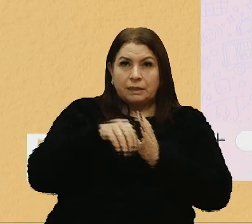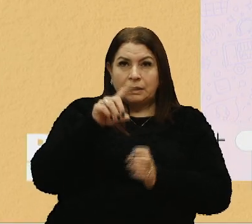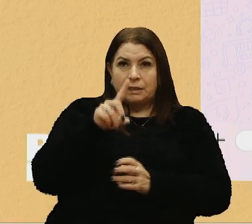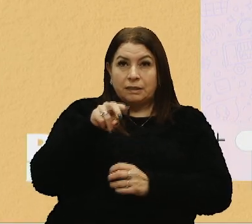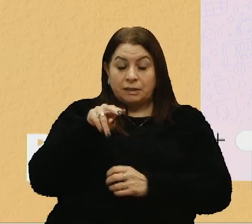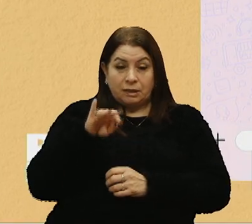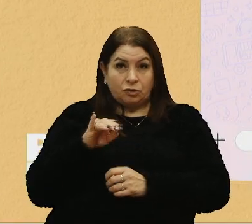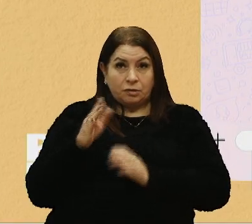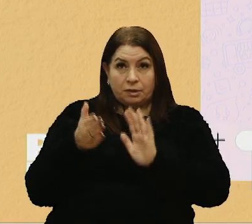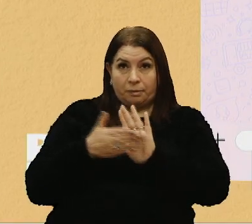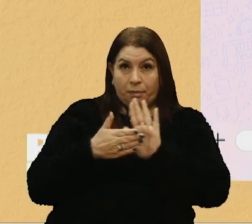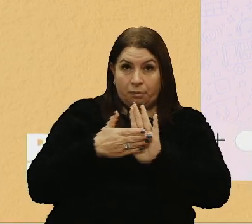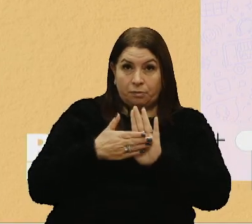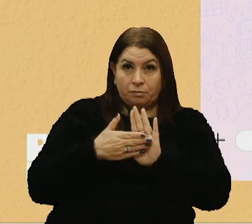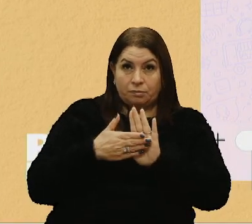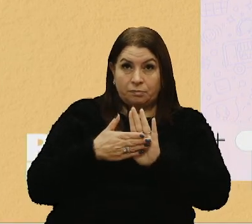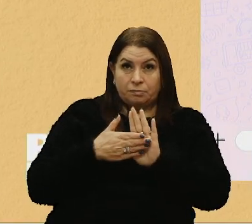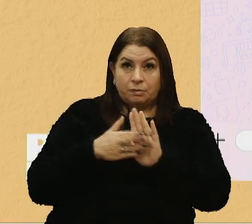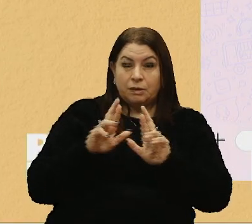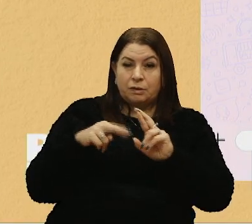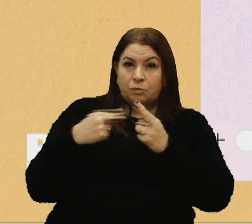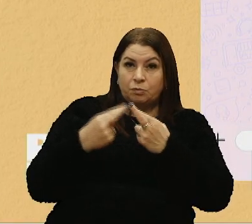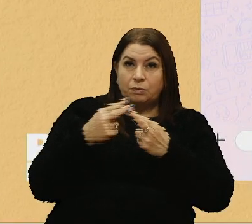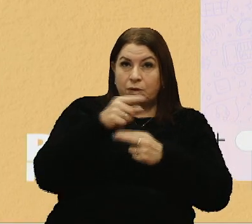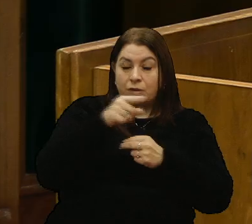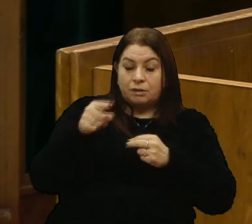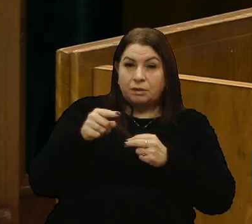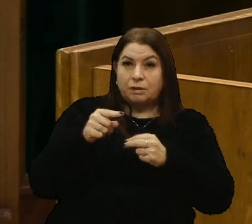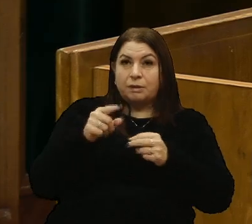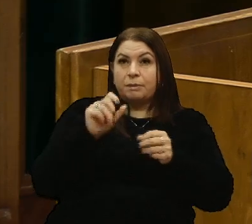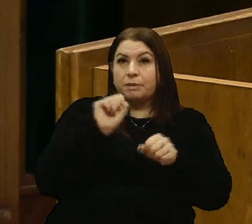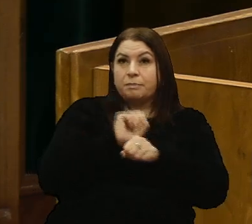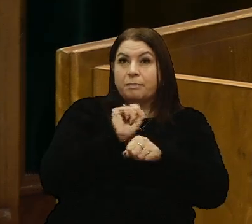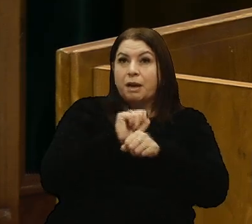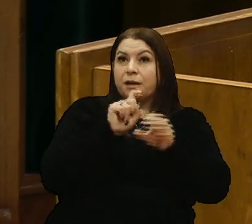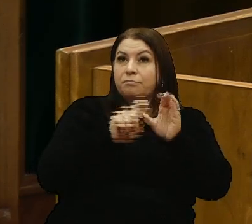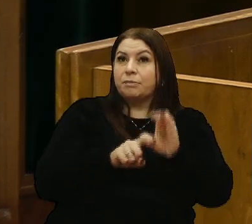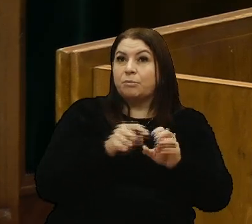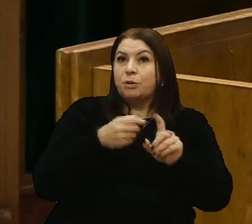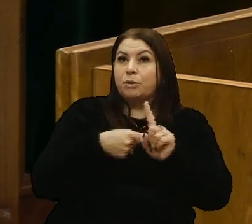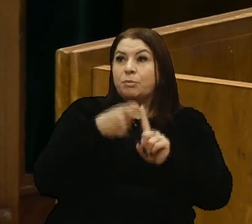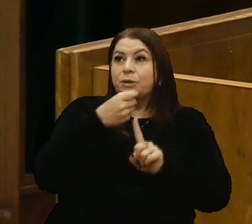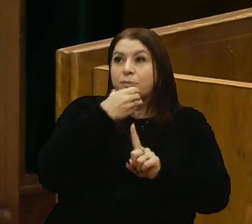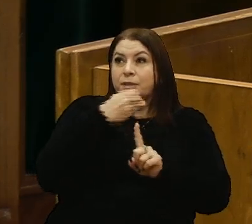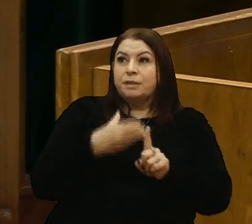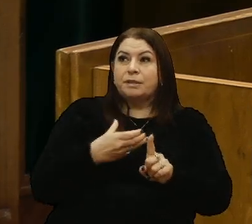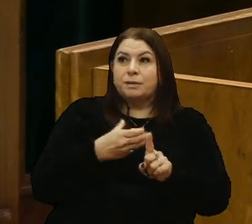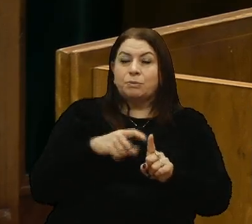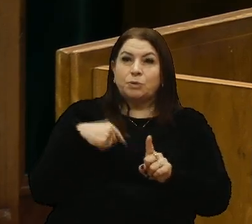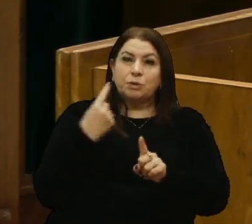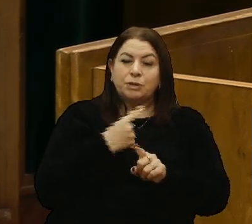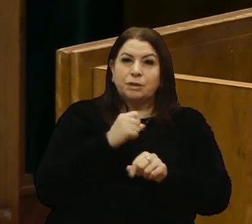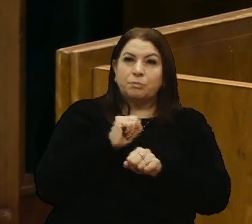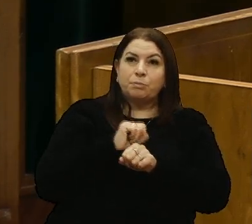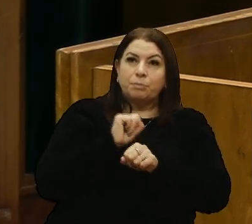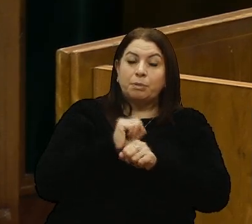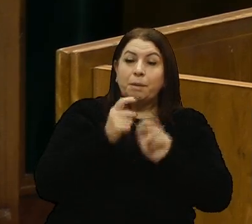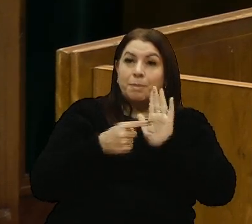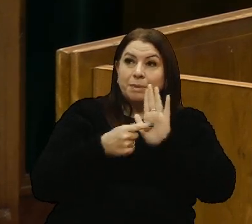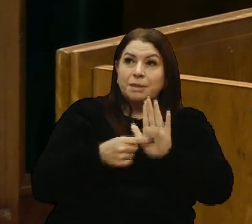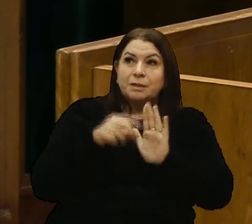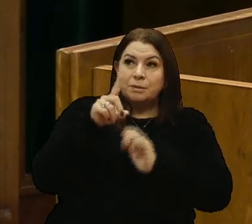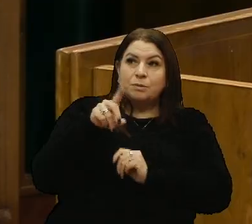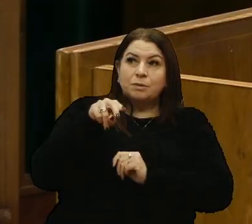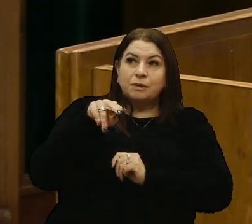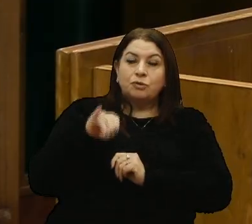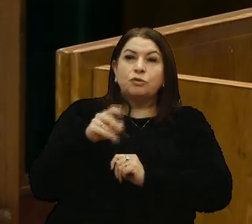pauta. Porque nós estamos com a agenda pendurada no DENIT, porque é desde dezembro que está para apresentar no DENIT. Aí